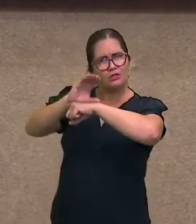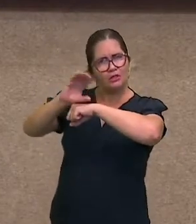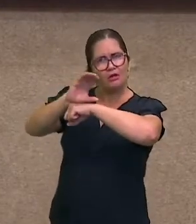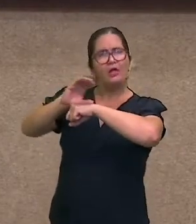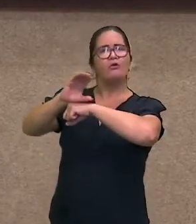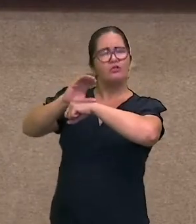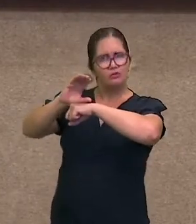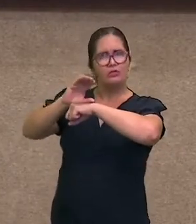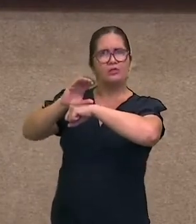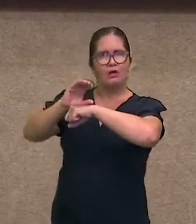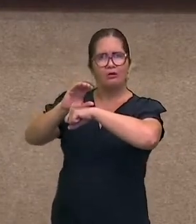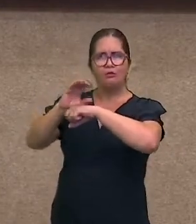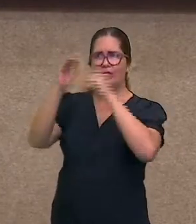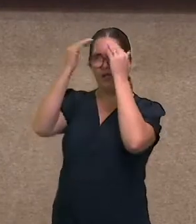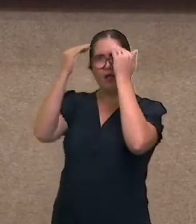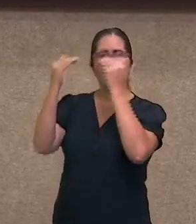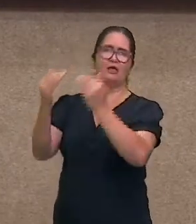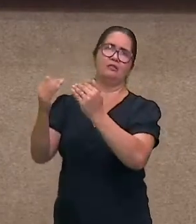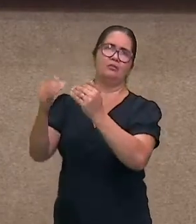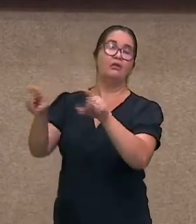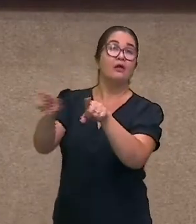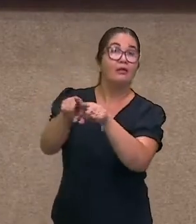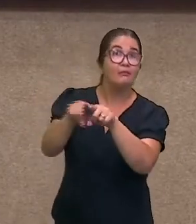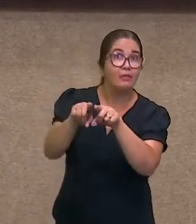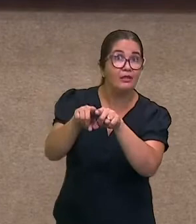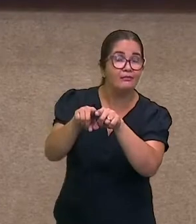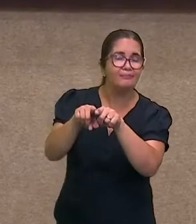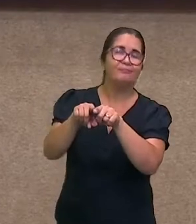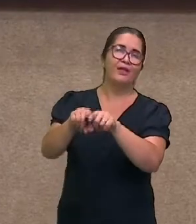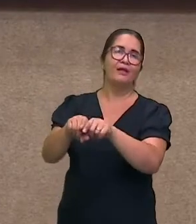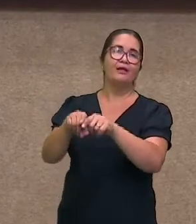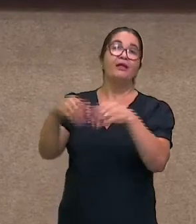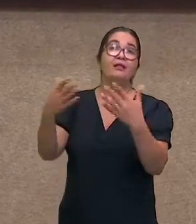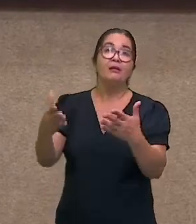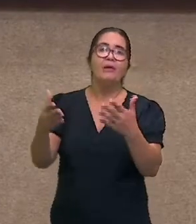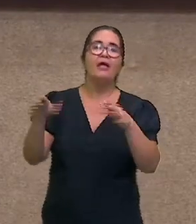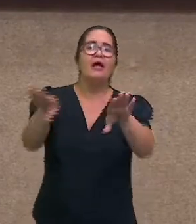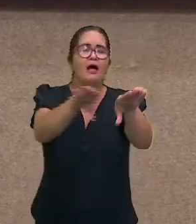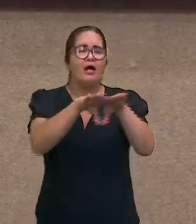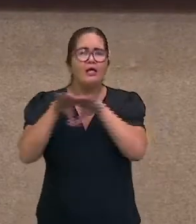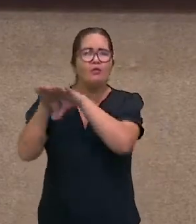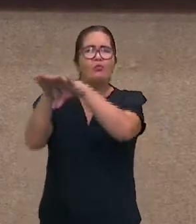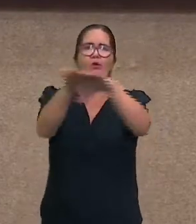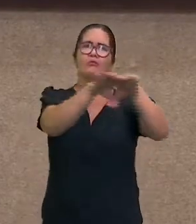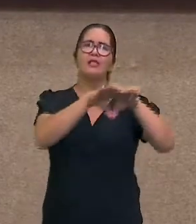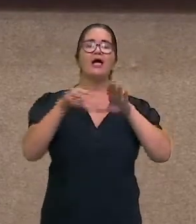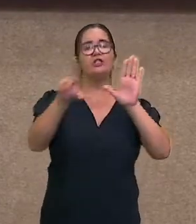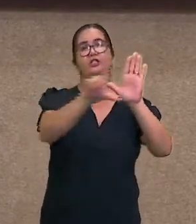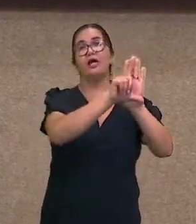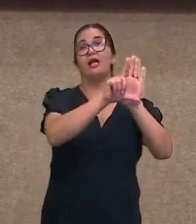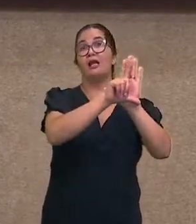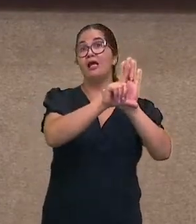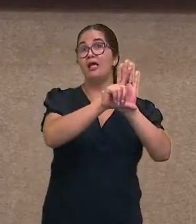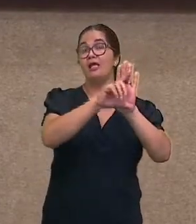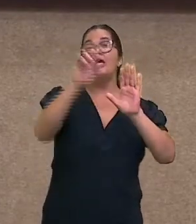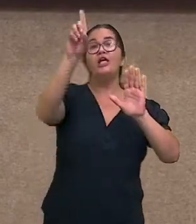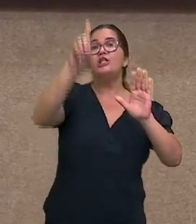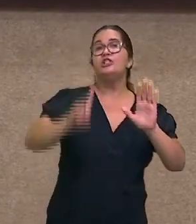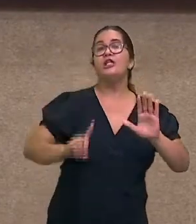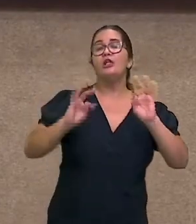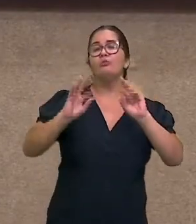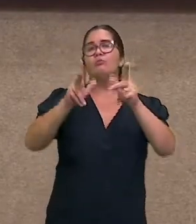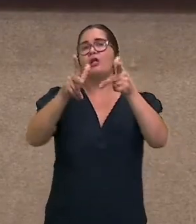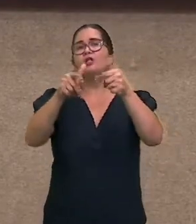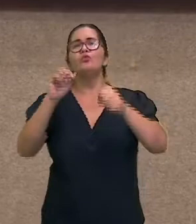de governo democrático. Baseado-se nisso, a igualdade da lei e dos direitos para todos os